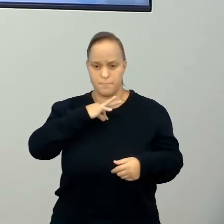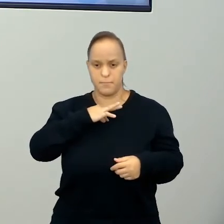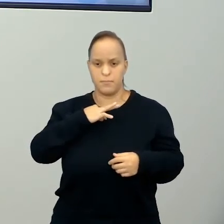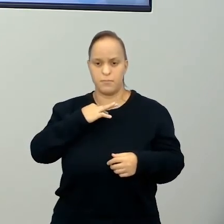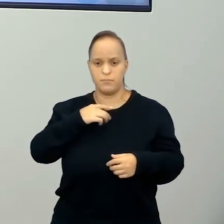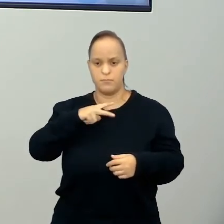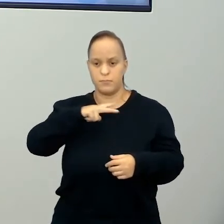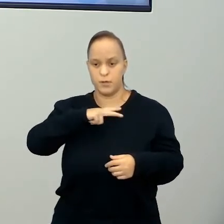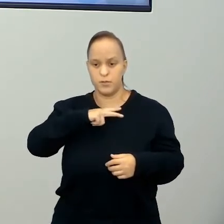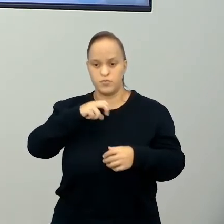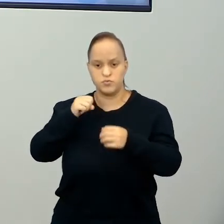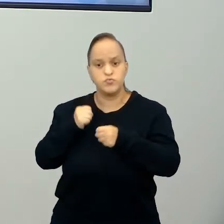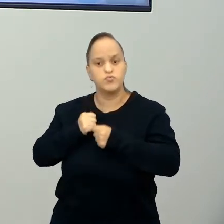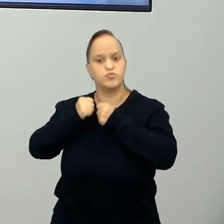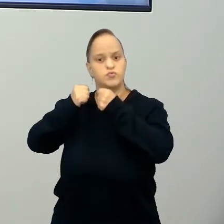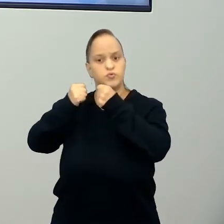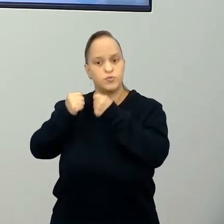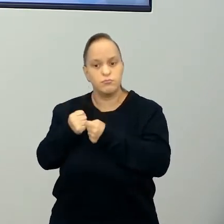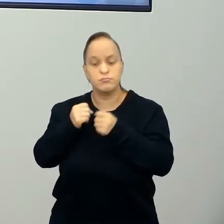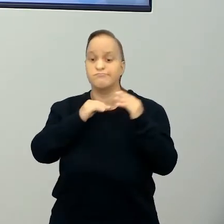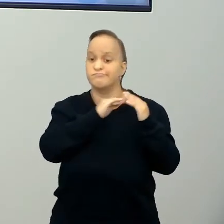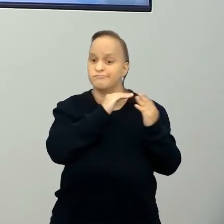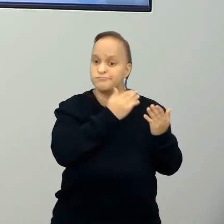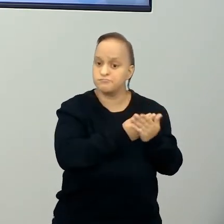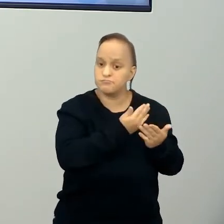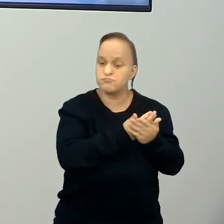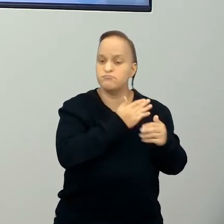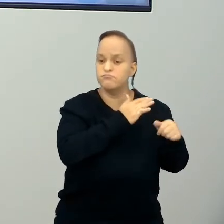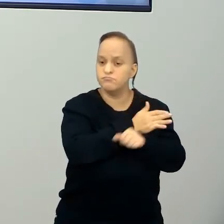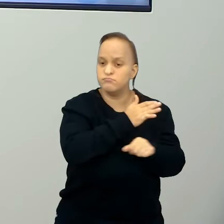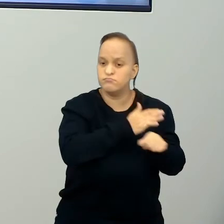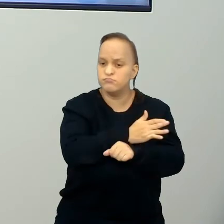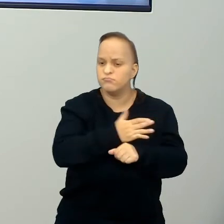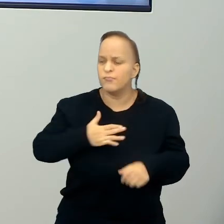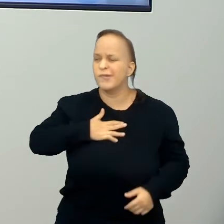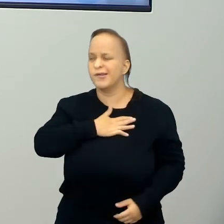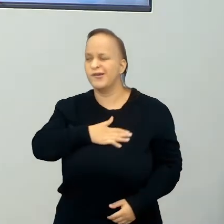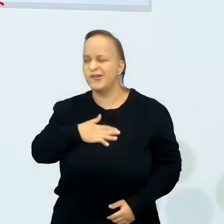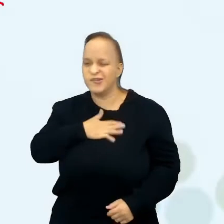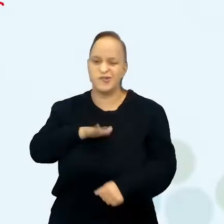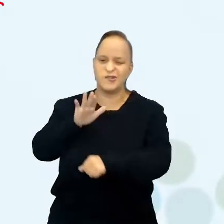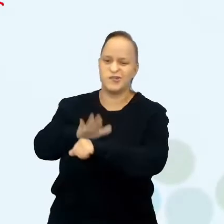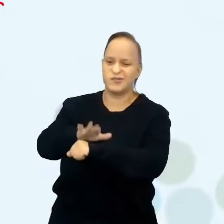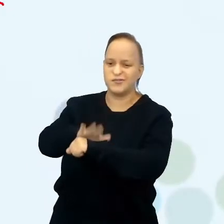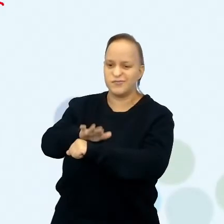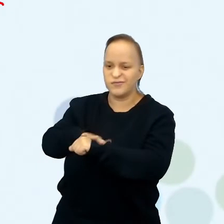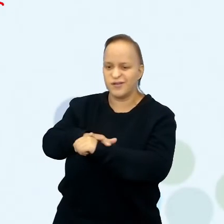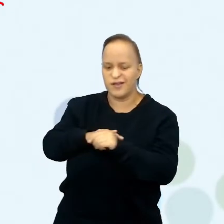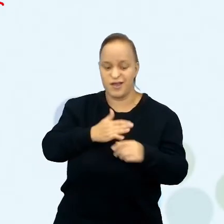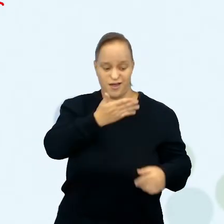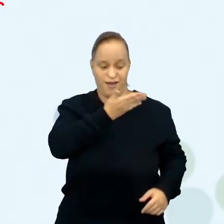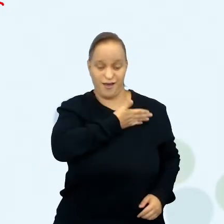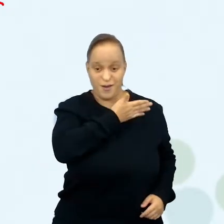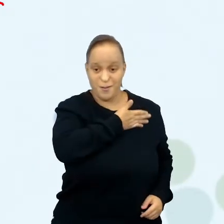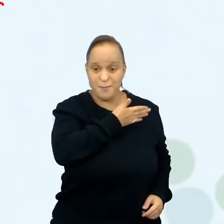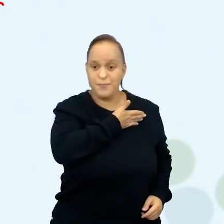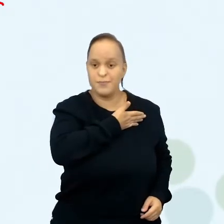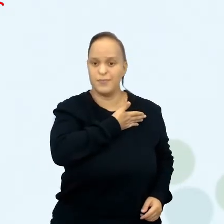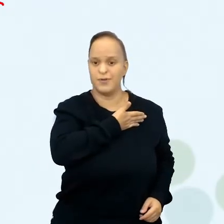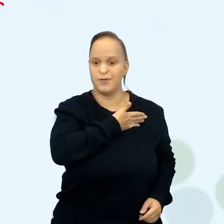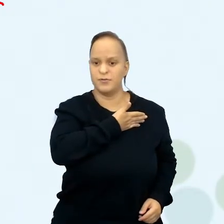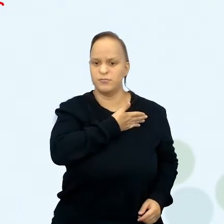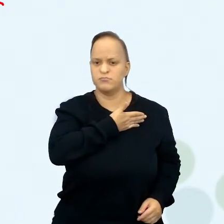muitas vezes ter essa opção, o que você gosta de fazer, o seu estilo, quem são seus amigos, né? Na